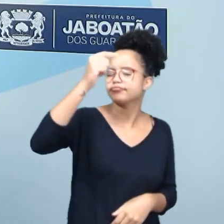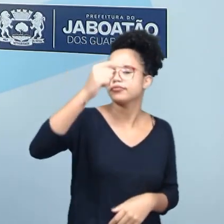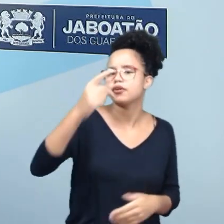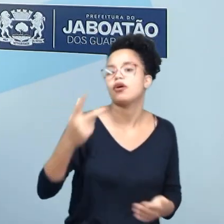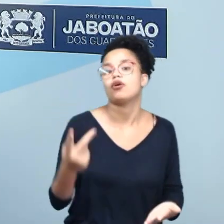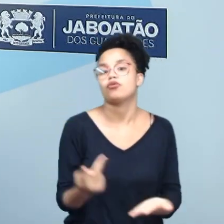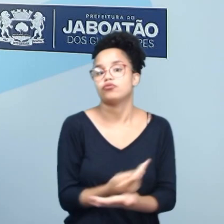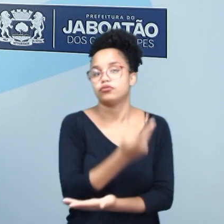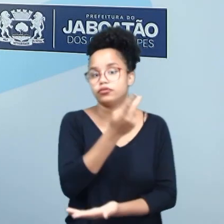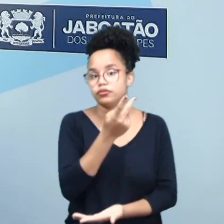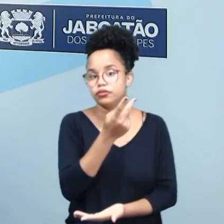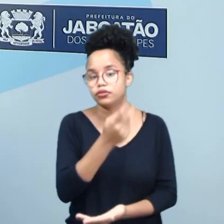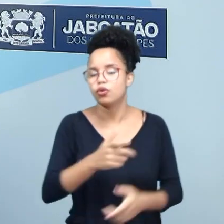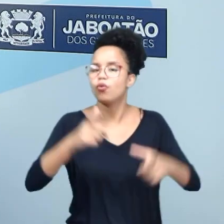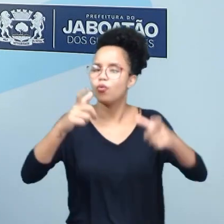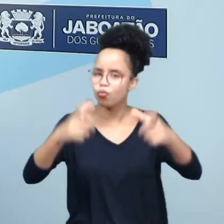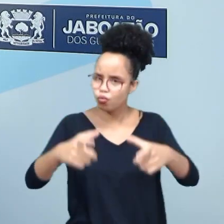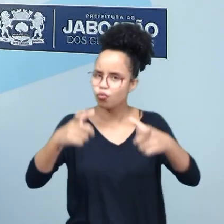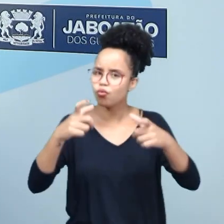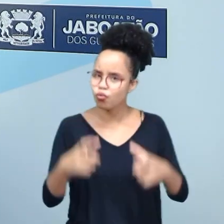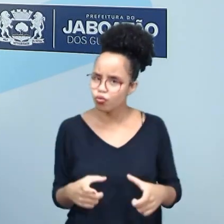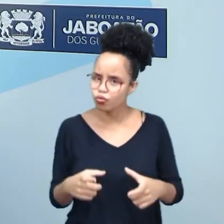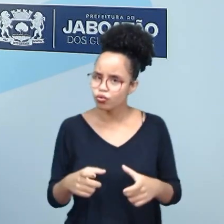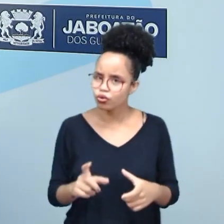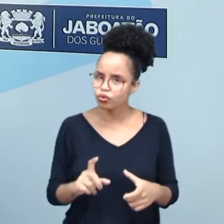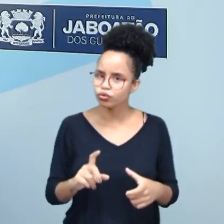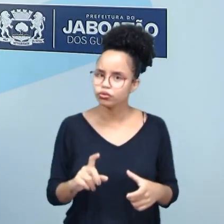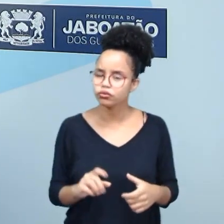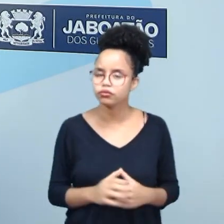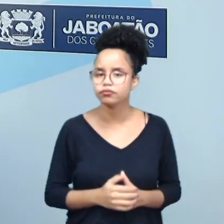em determinados lugares e em outros